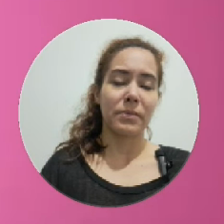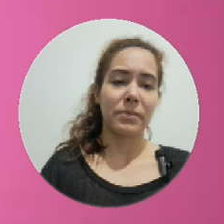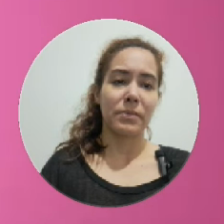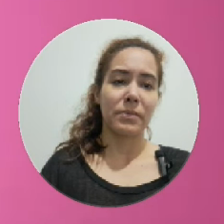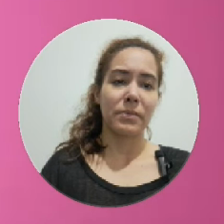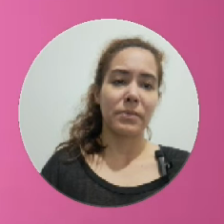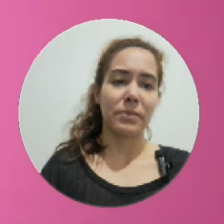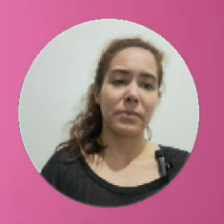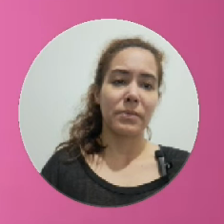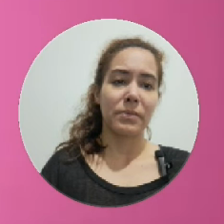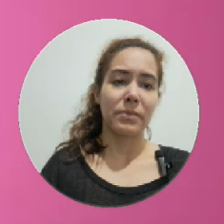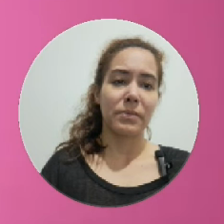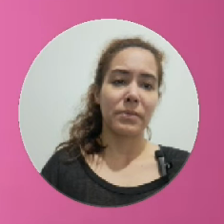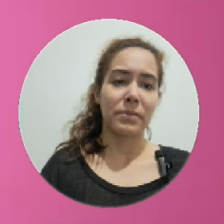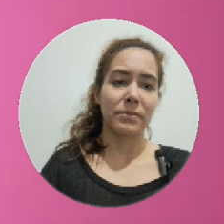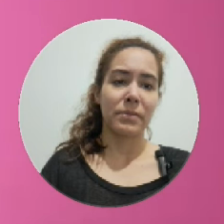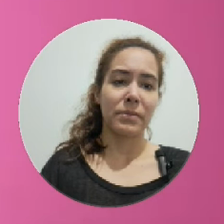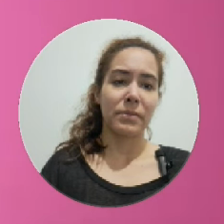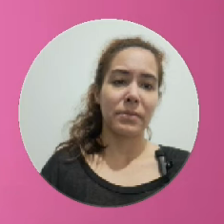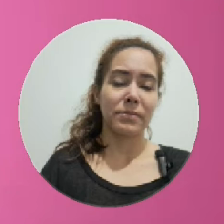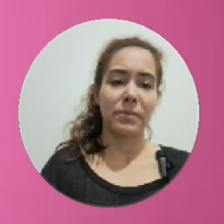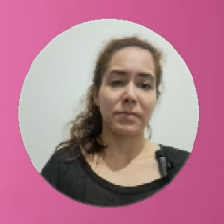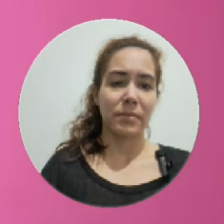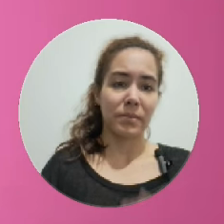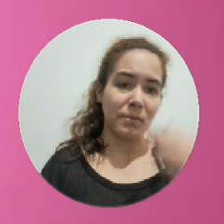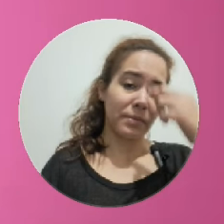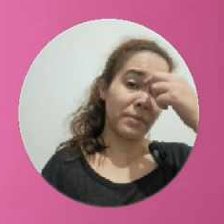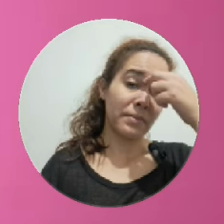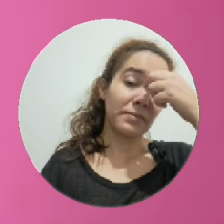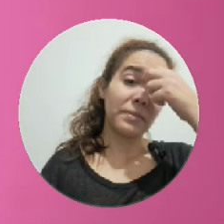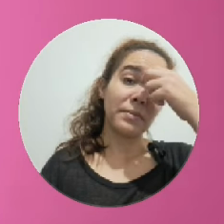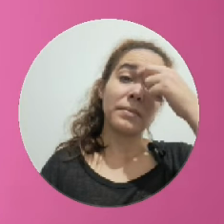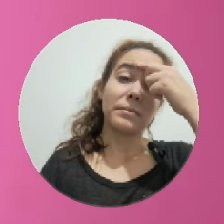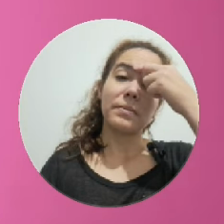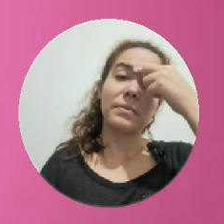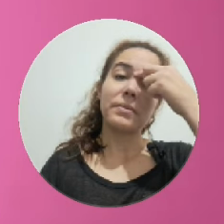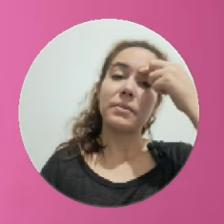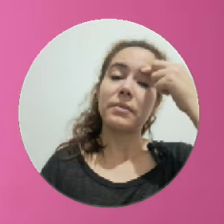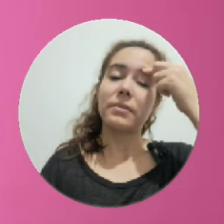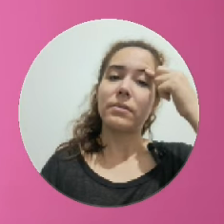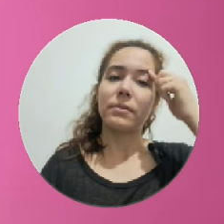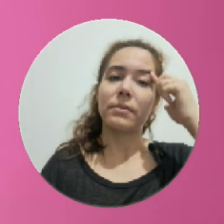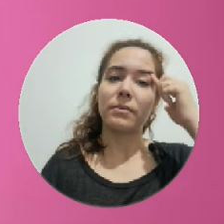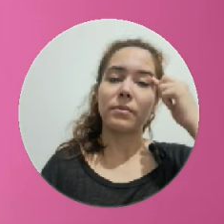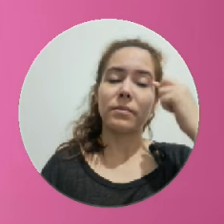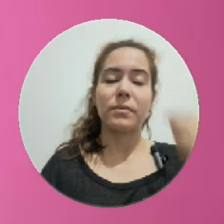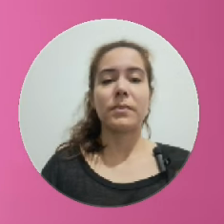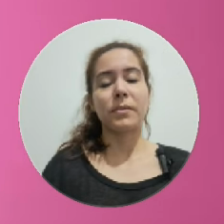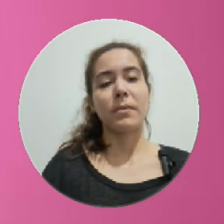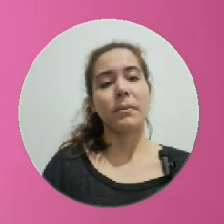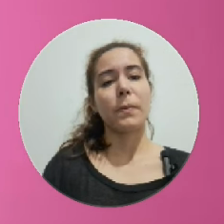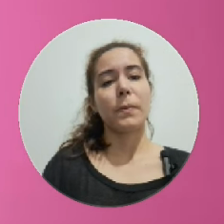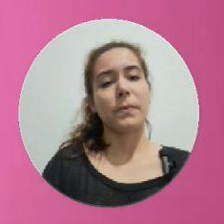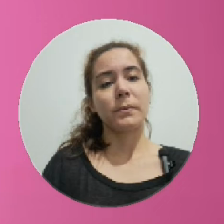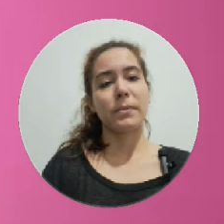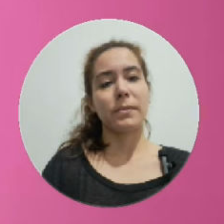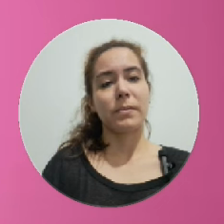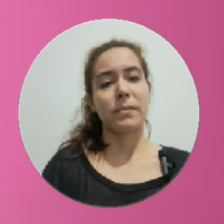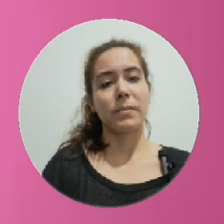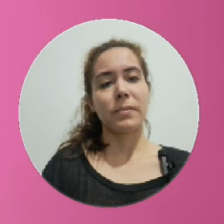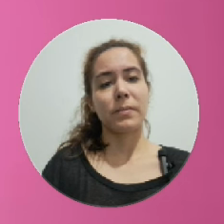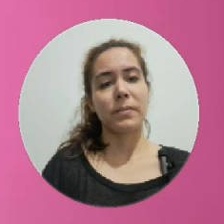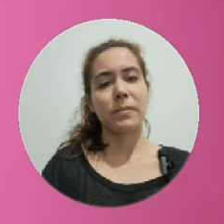foram os primeiros stories de Mayra Card. Mas aí calma que temos mais. Porque a gente tá avaliando aqui esse retorno e se tá compensando